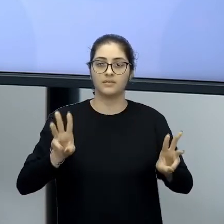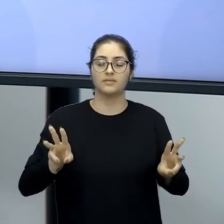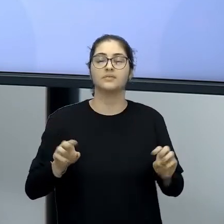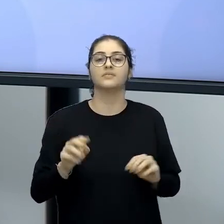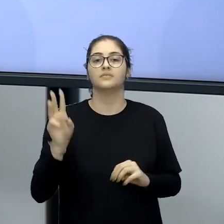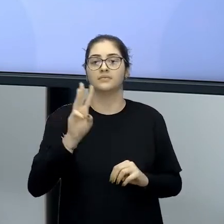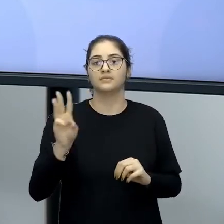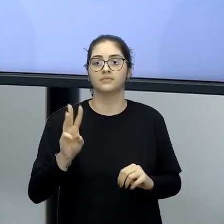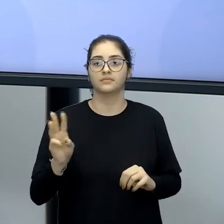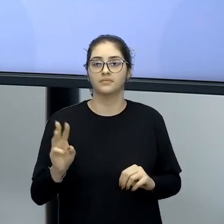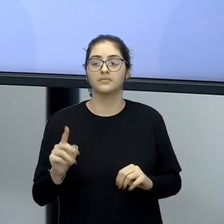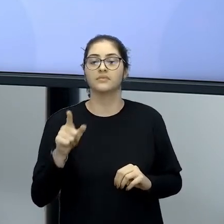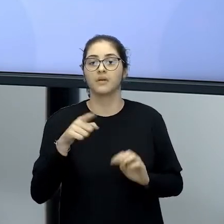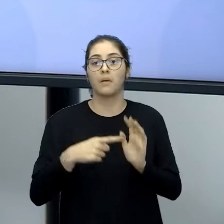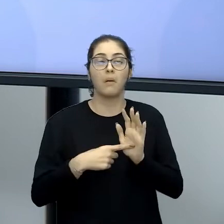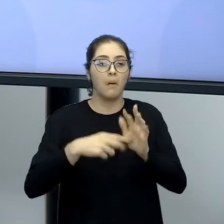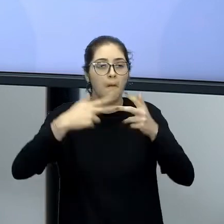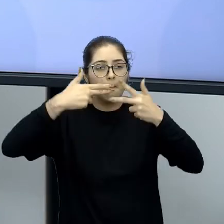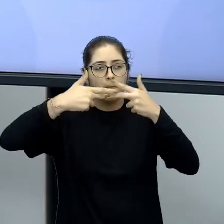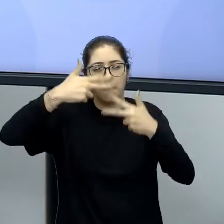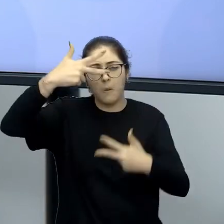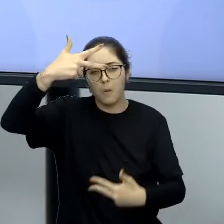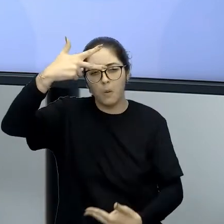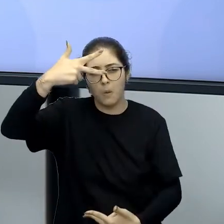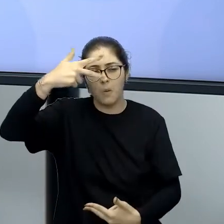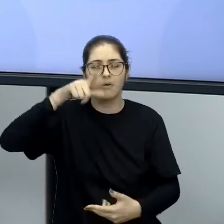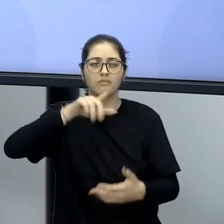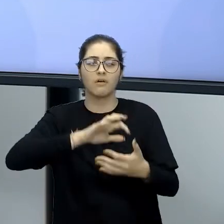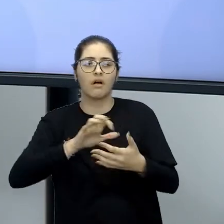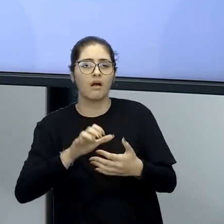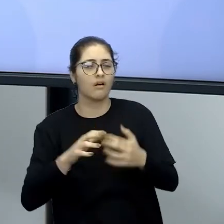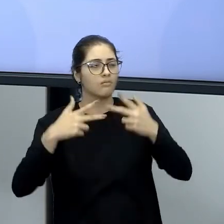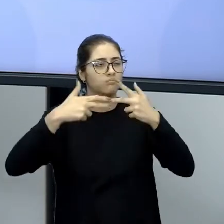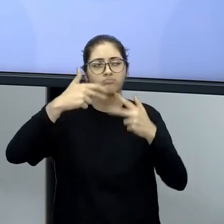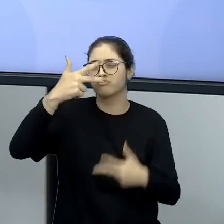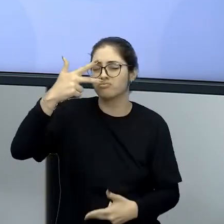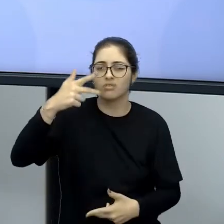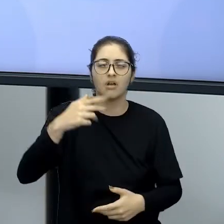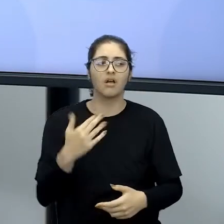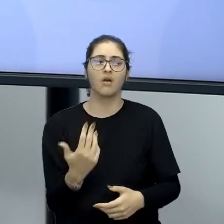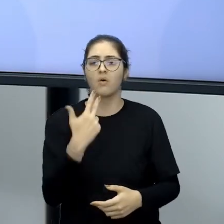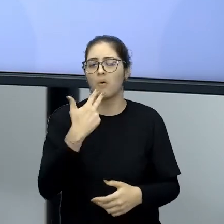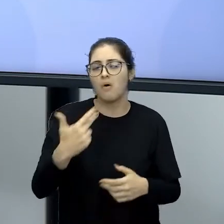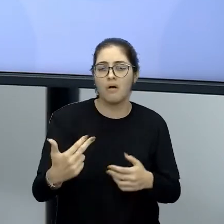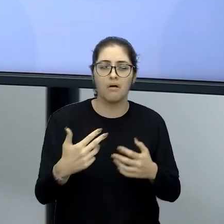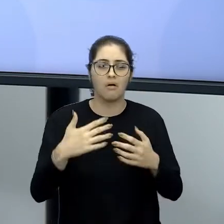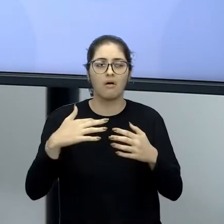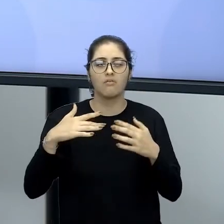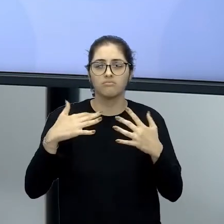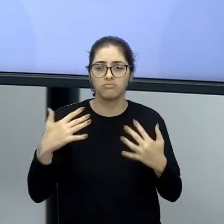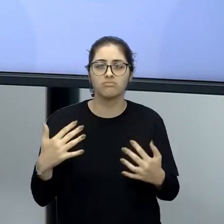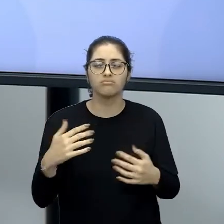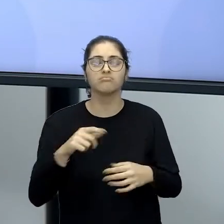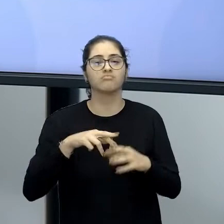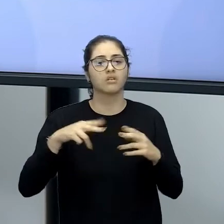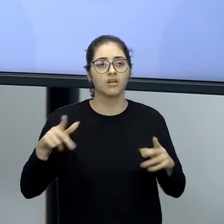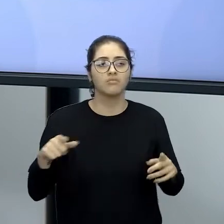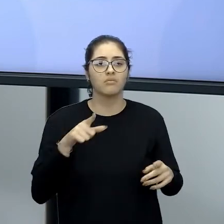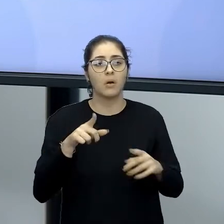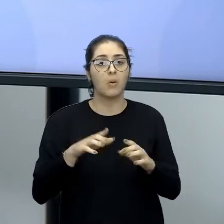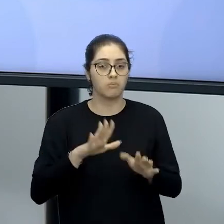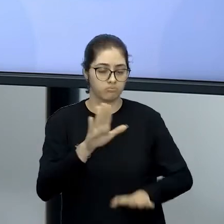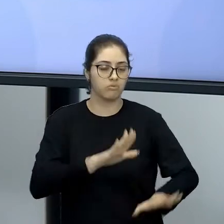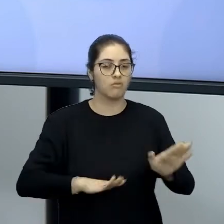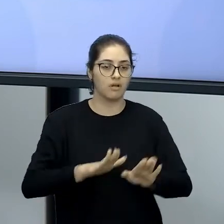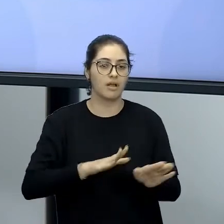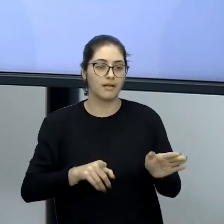aparecer um monte dele, né? Exatamente. Cores diferentes, modelos diferentes, preços diferentes. Então, cuidado aí na busca,